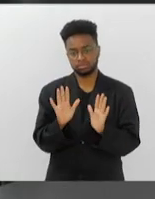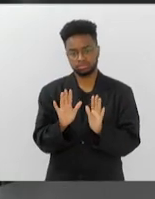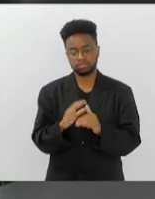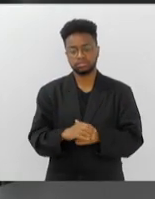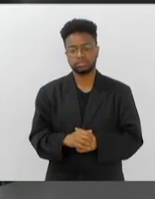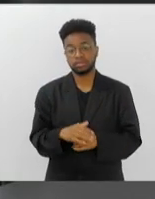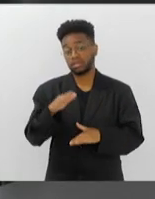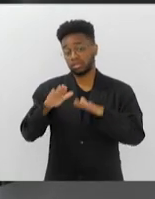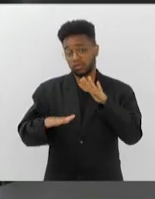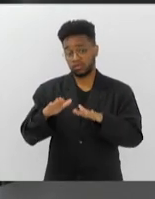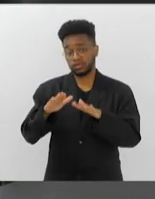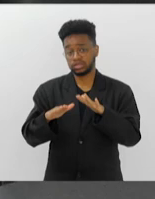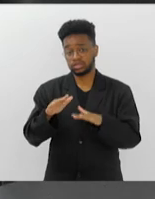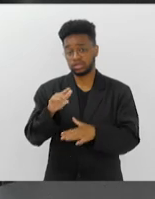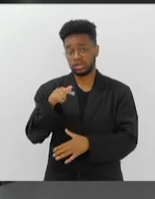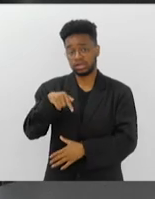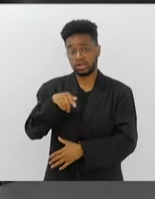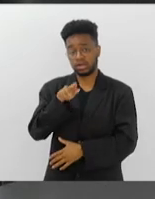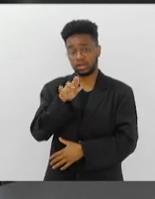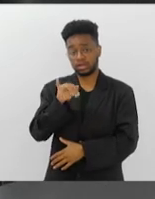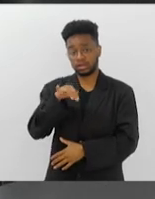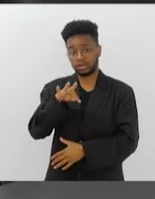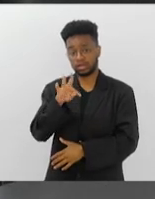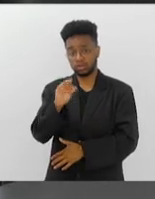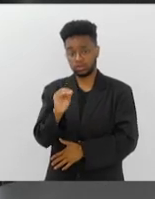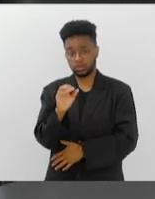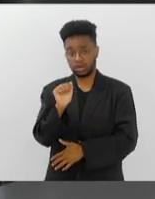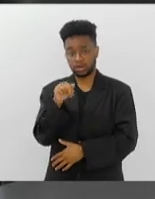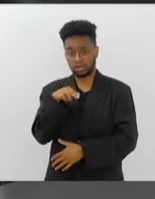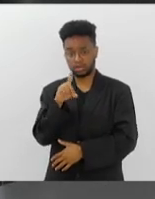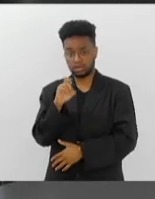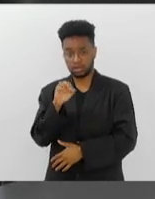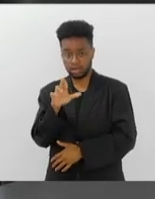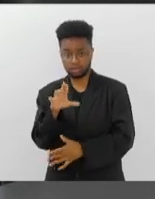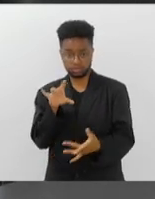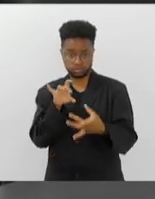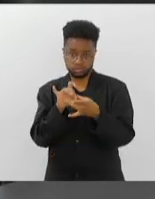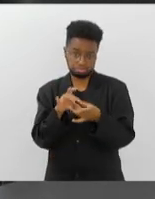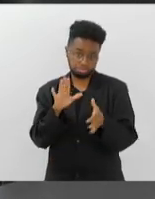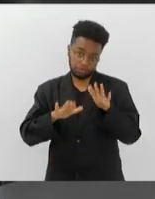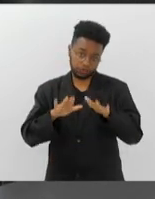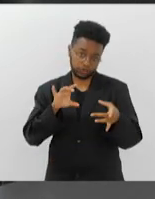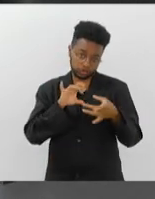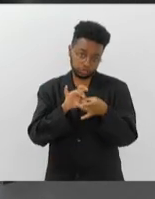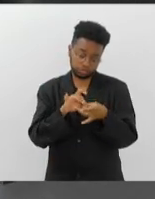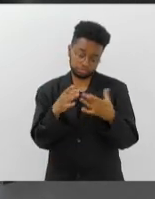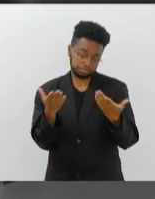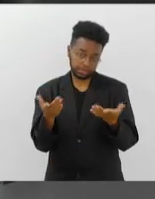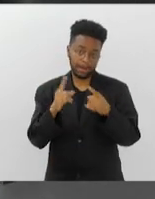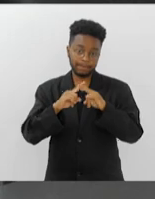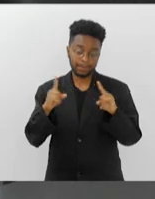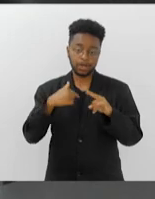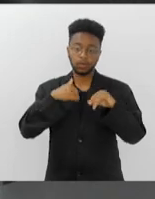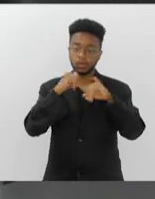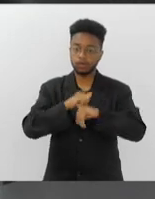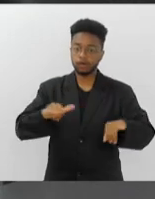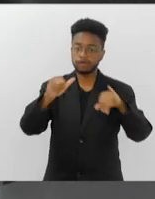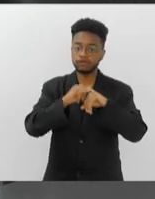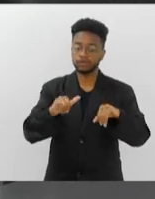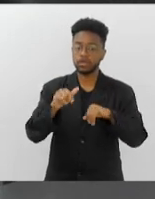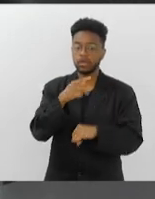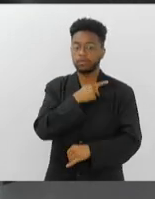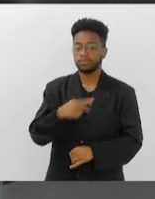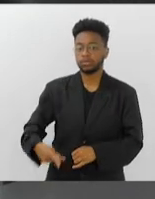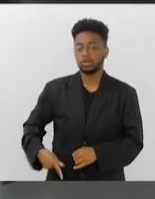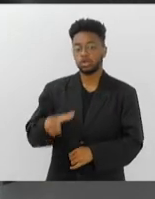Talvez ao próprio quinto andar, talvez esteja ligado aos próprios obsessores do quinto andar, mas fica aqui o alerta que o presidente da Loterge